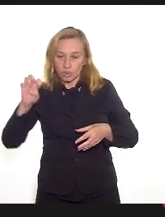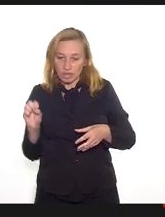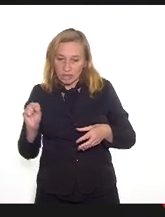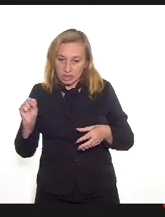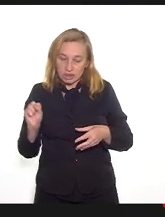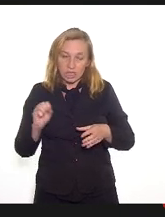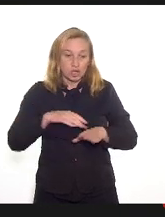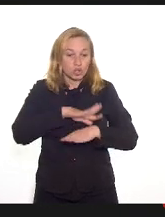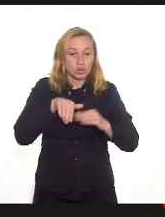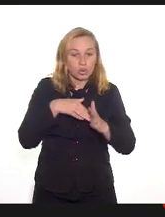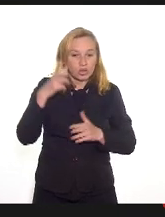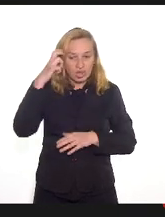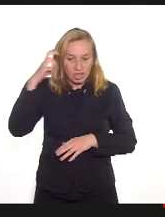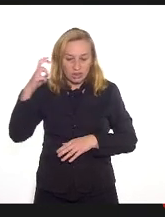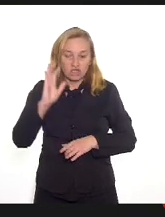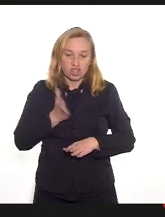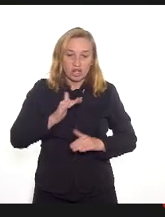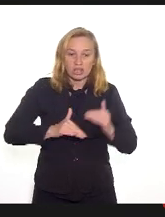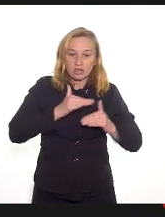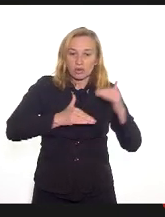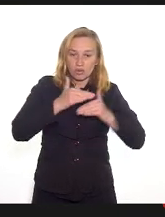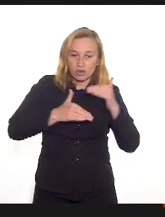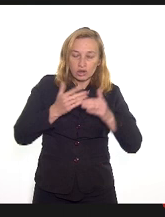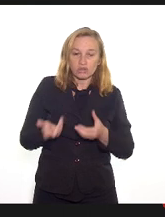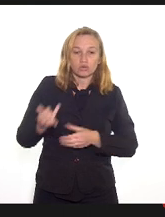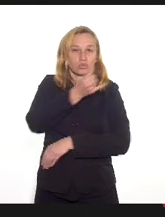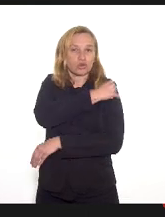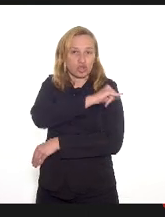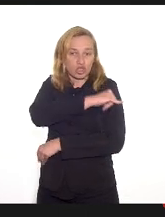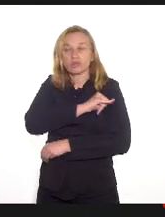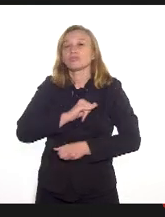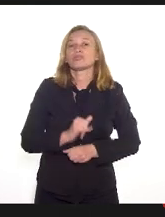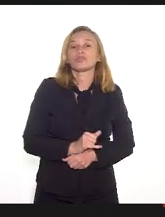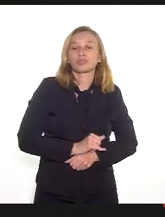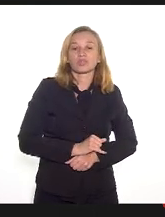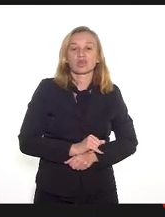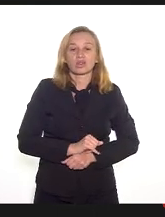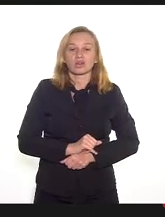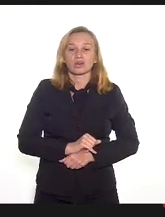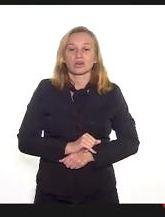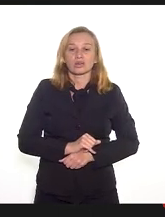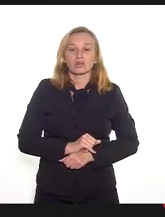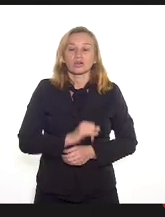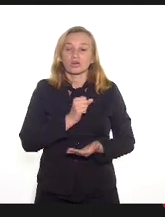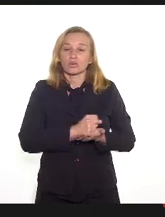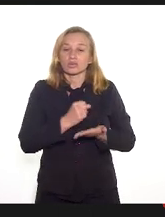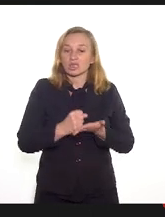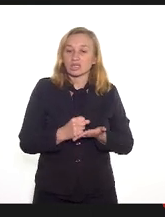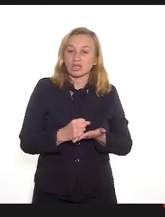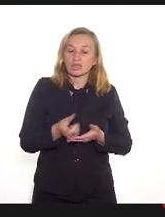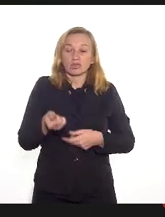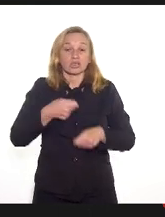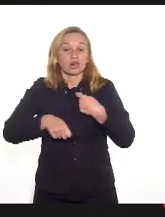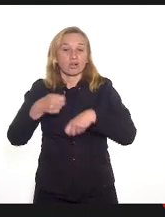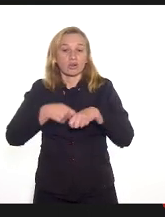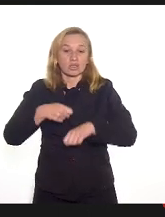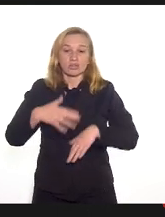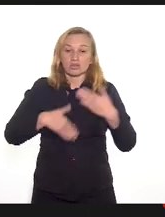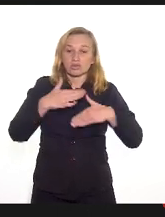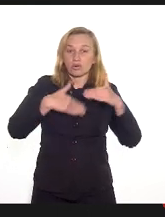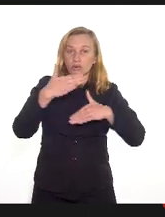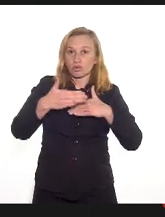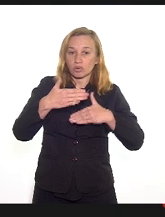essa inteligência está sendo desenvolvida no Rio de Janeiro. Na contratação e na negociação que se desenvolveu